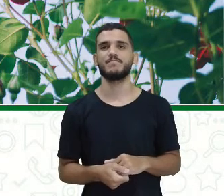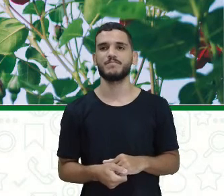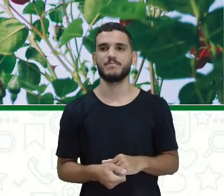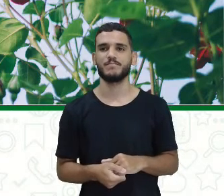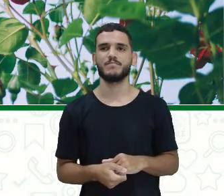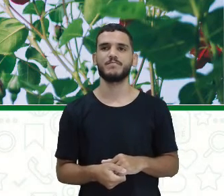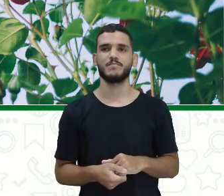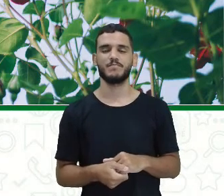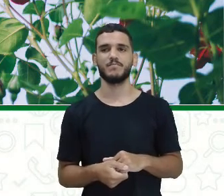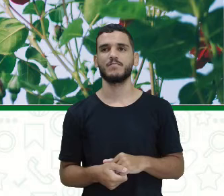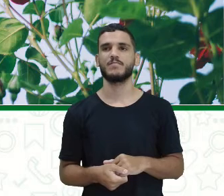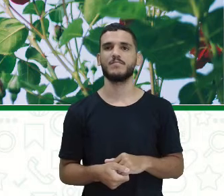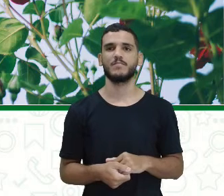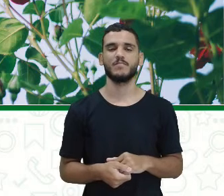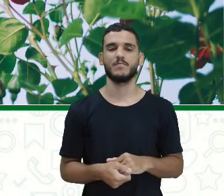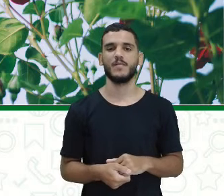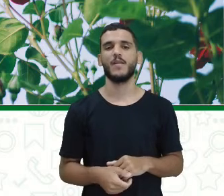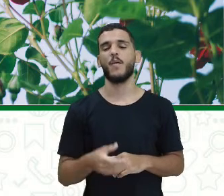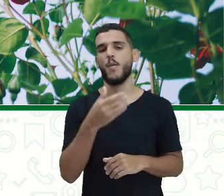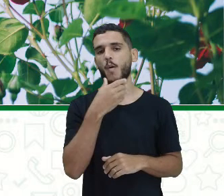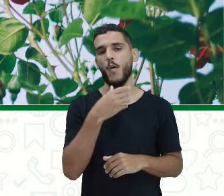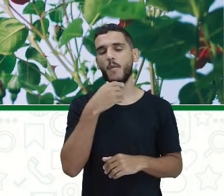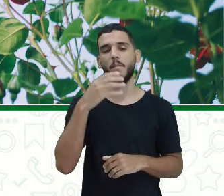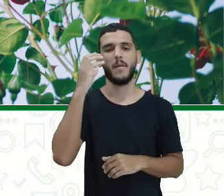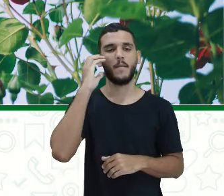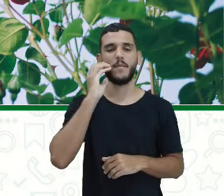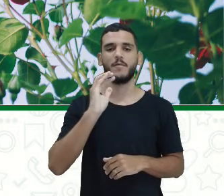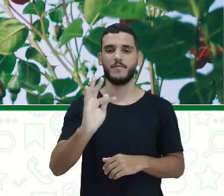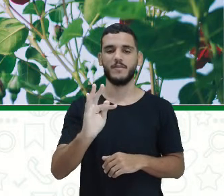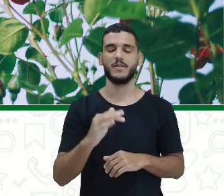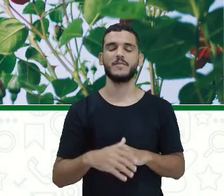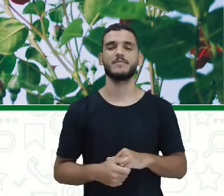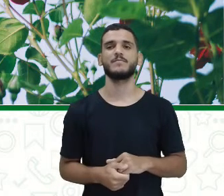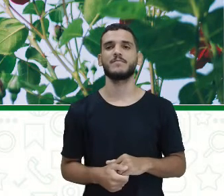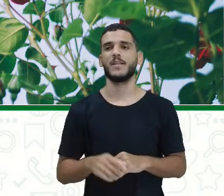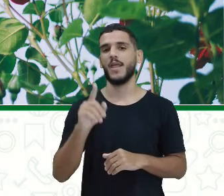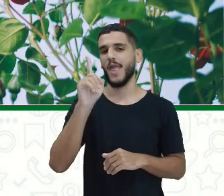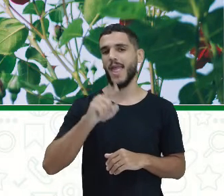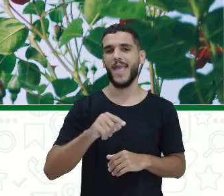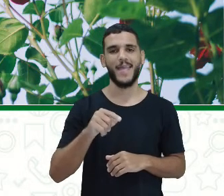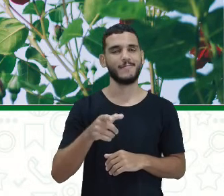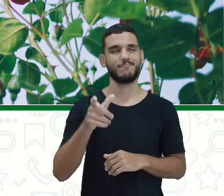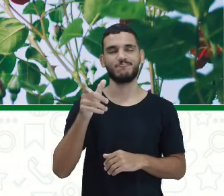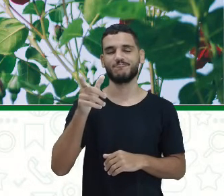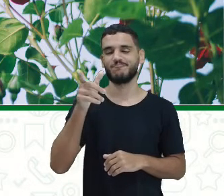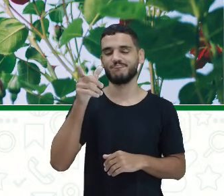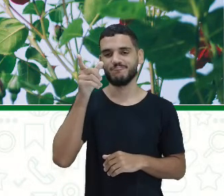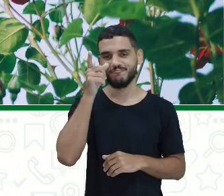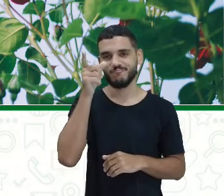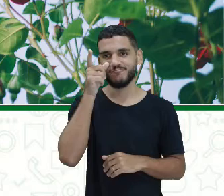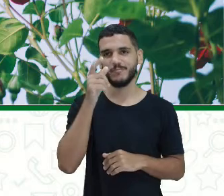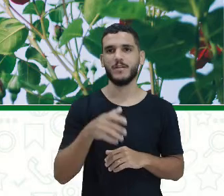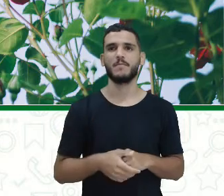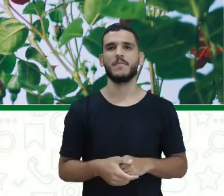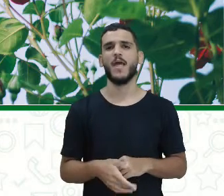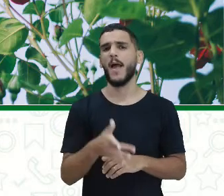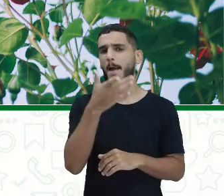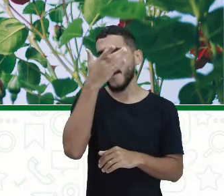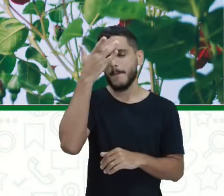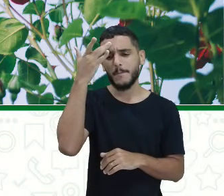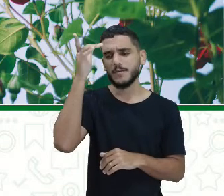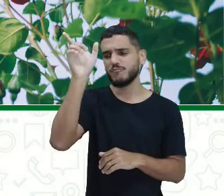Essa frase de Paulo Freire é muito interessante. Quem